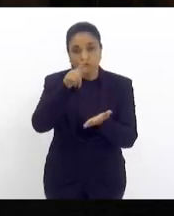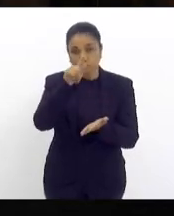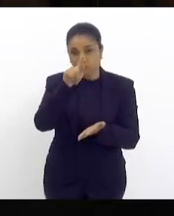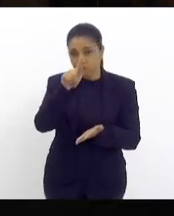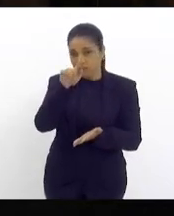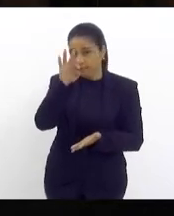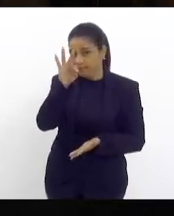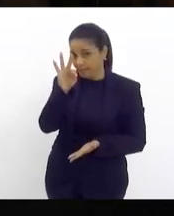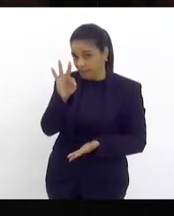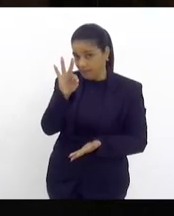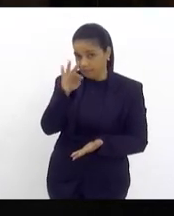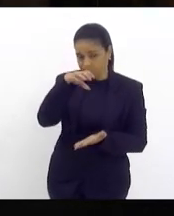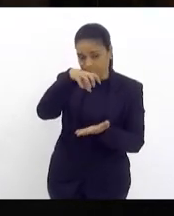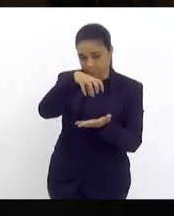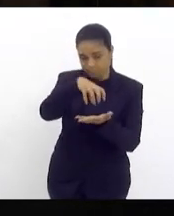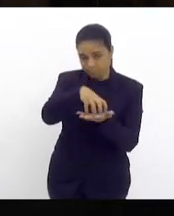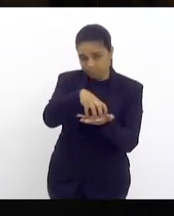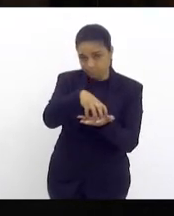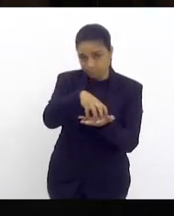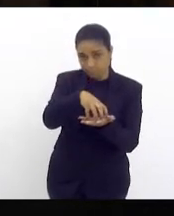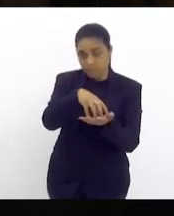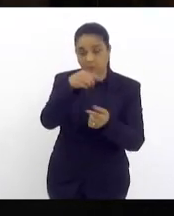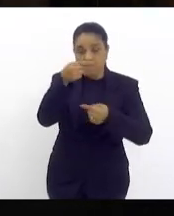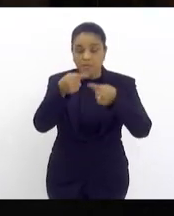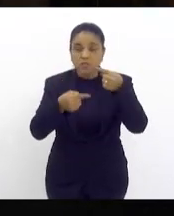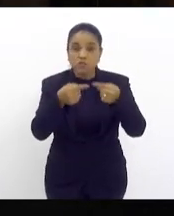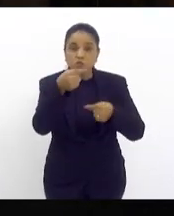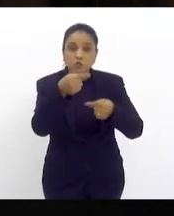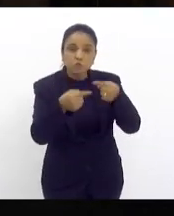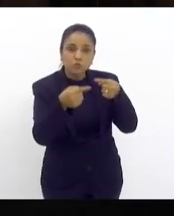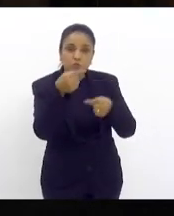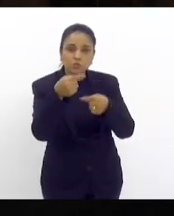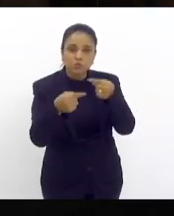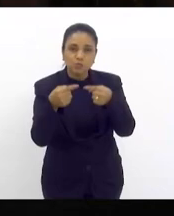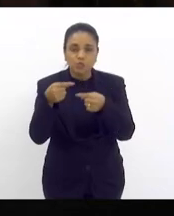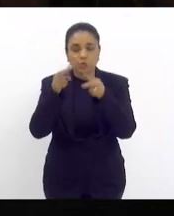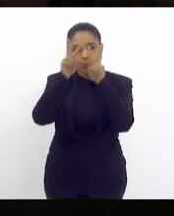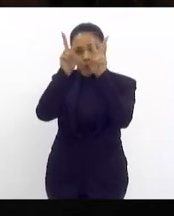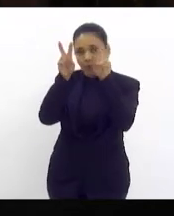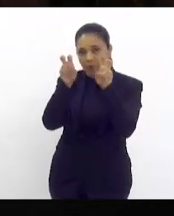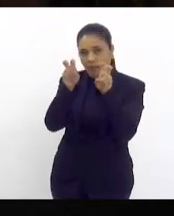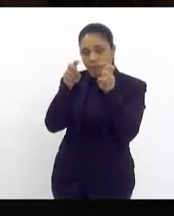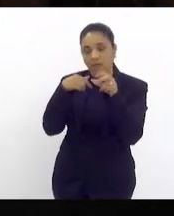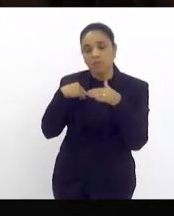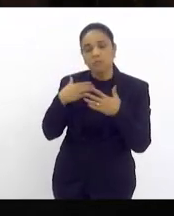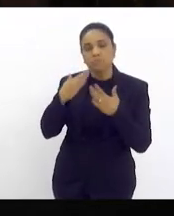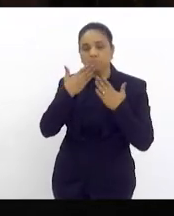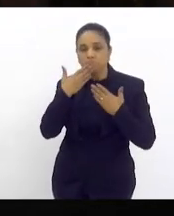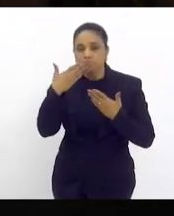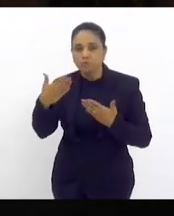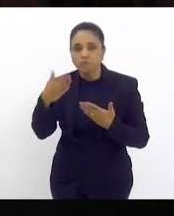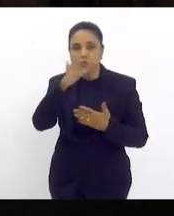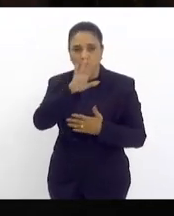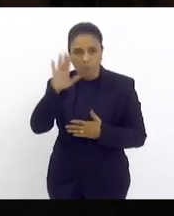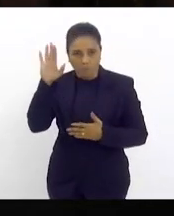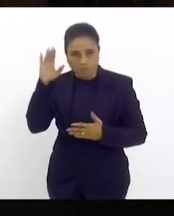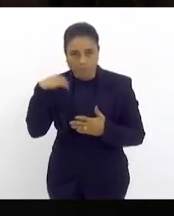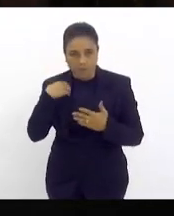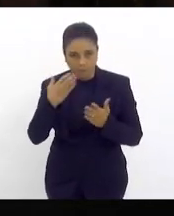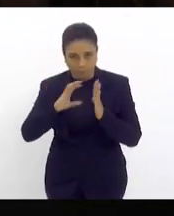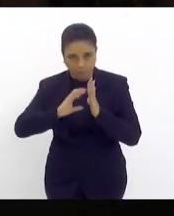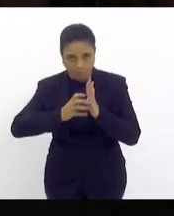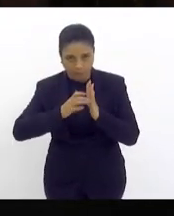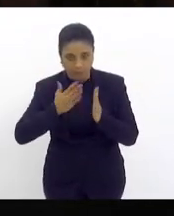né para começar a discutir essa questão e solicitou o nosso mandato que Organize uma